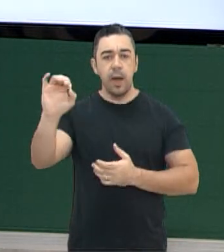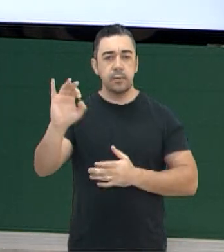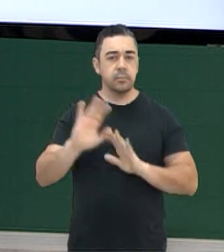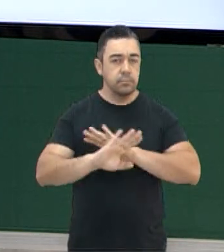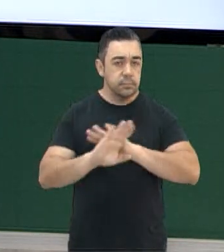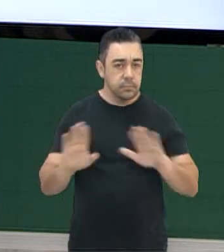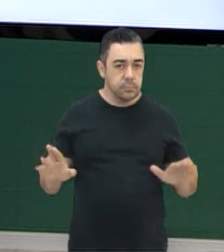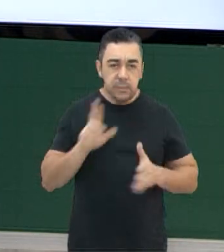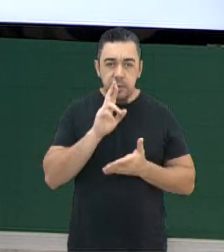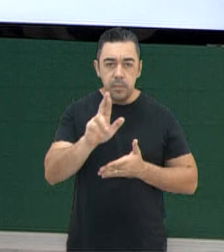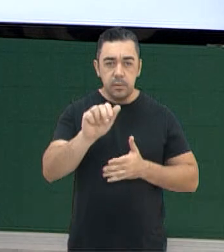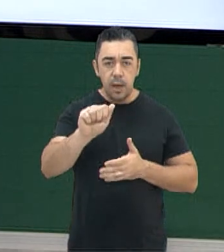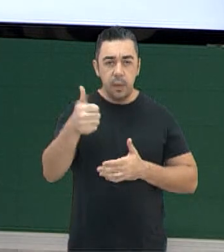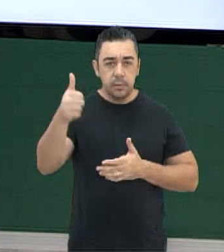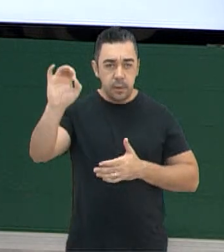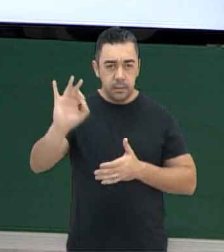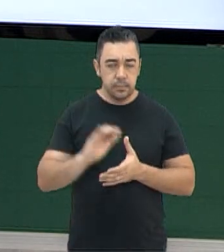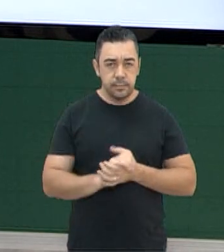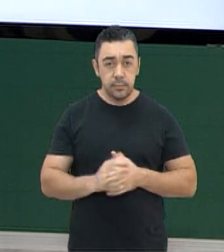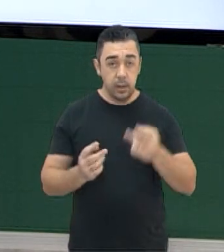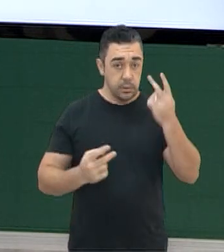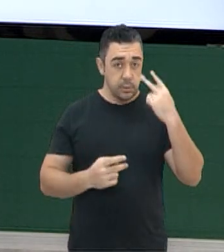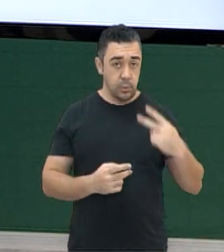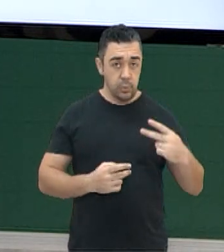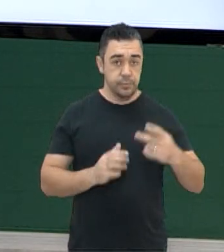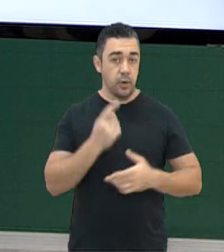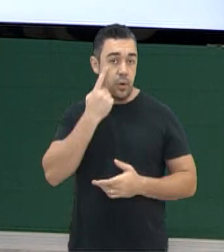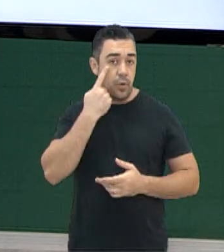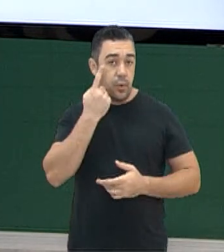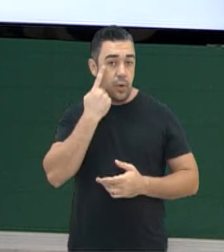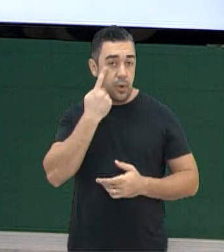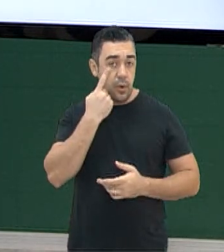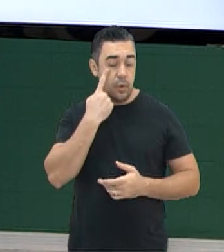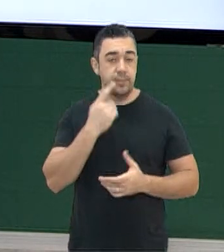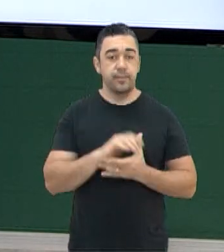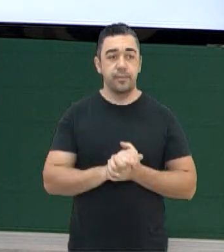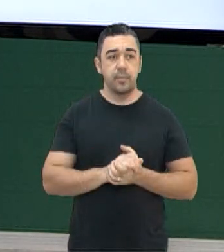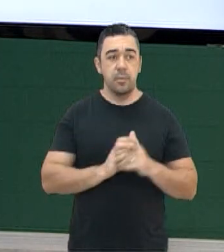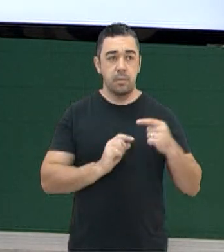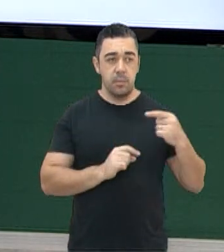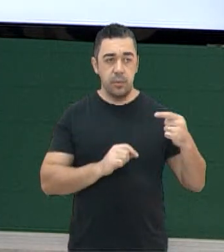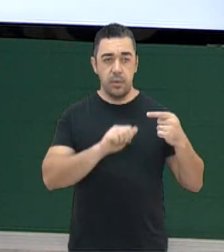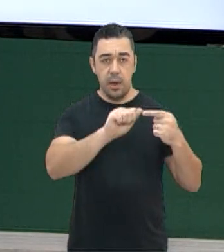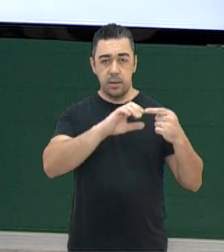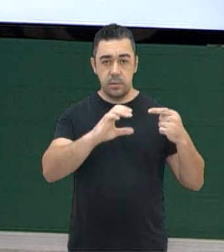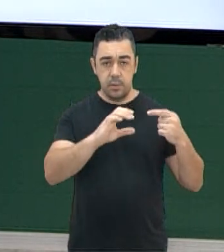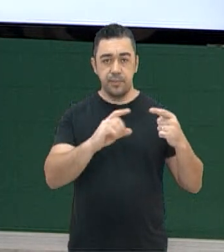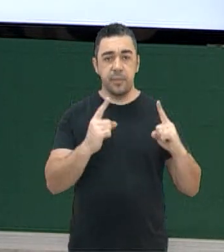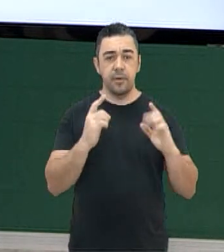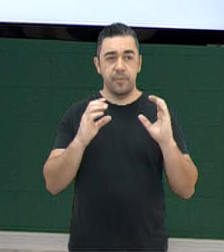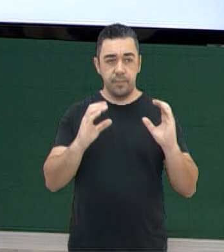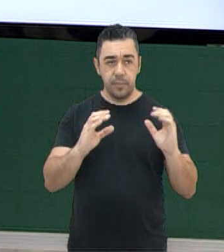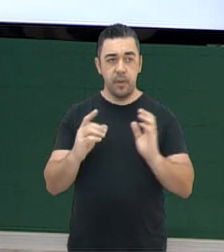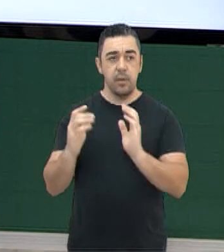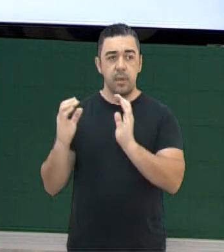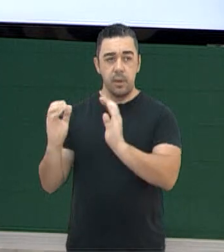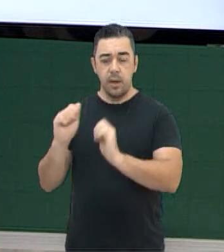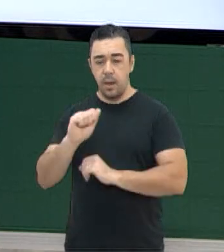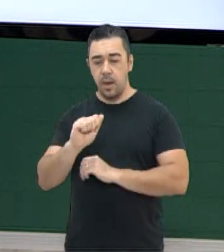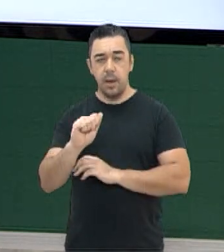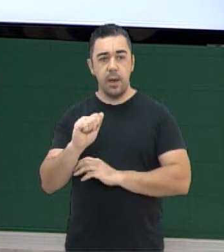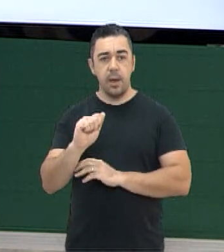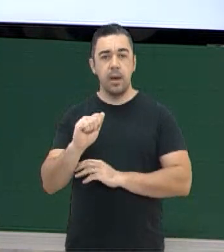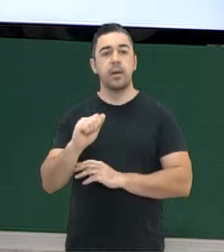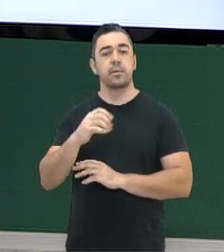10. Essa é a minha resposta. Vamos para o segundo? Olha lá, eu tenho menos AC vezes menos A na quarta, B na